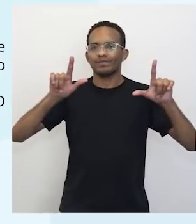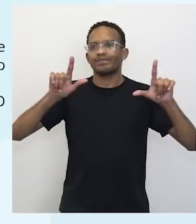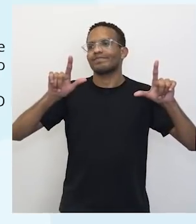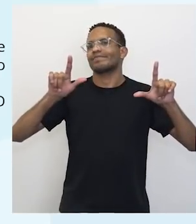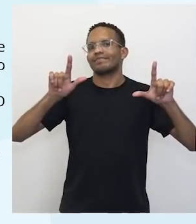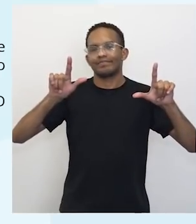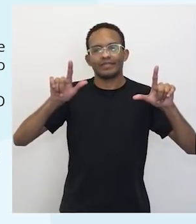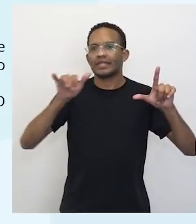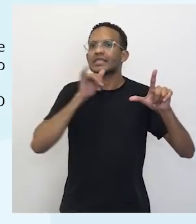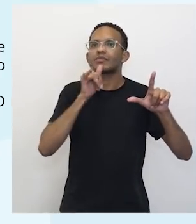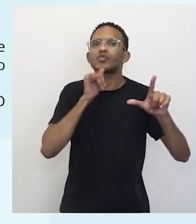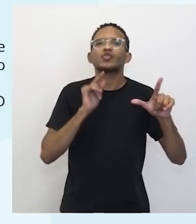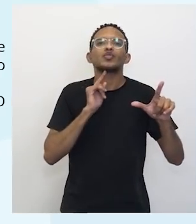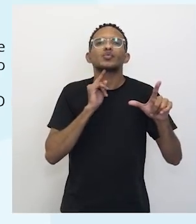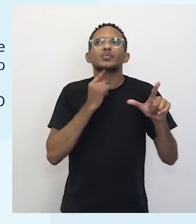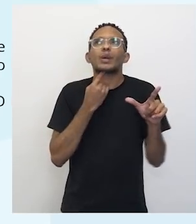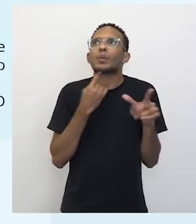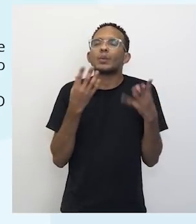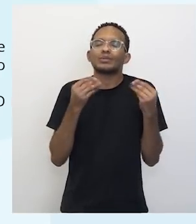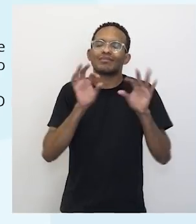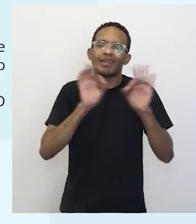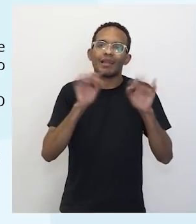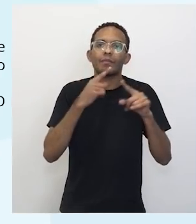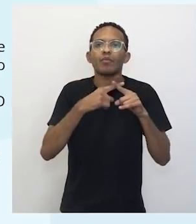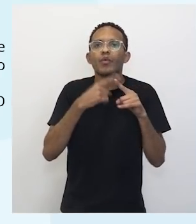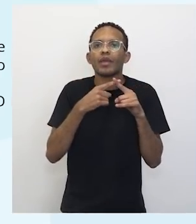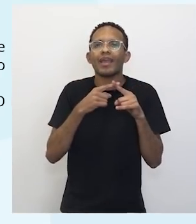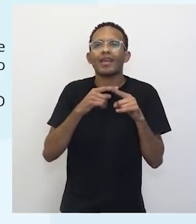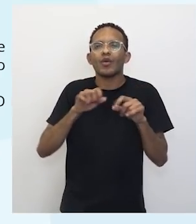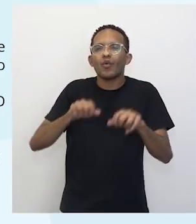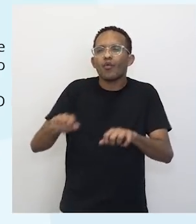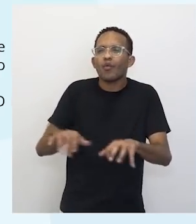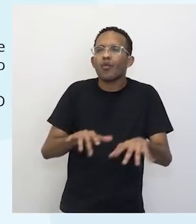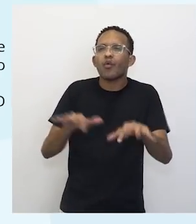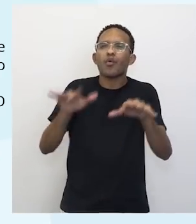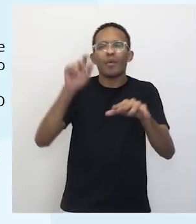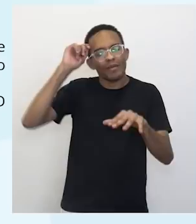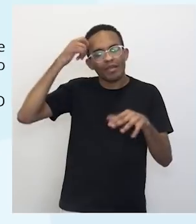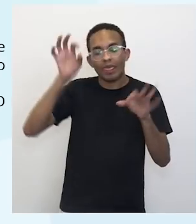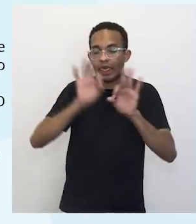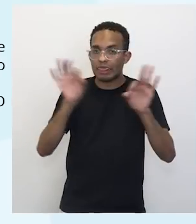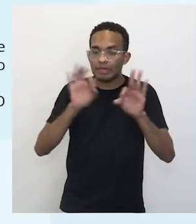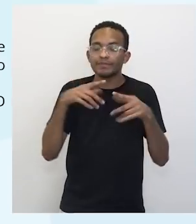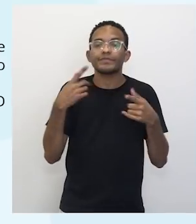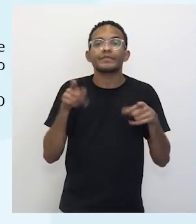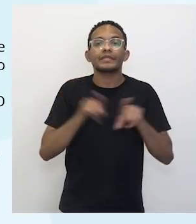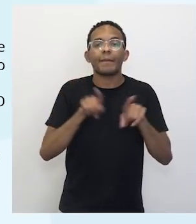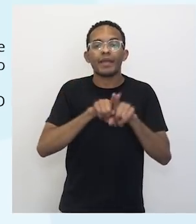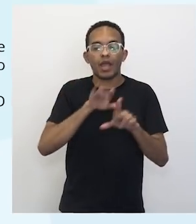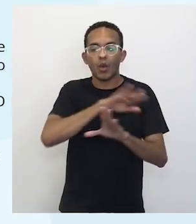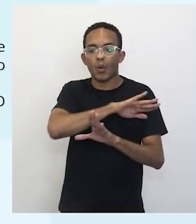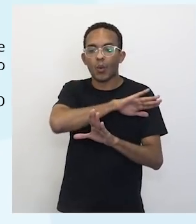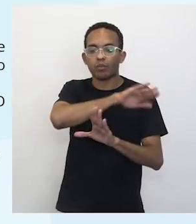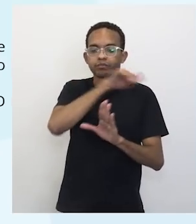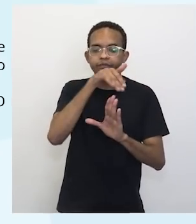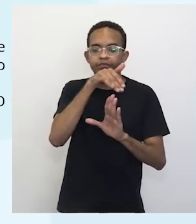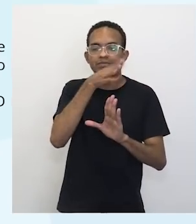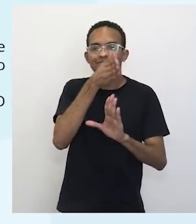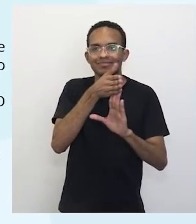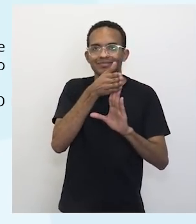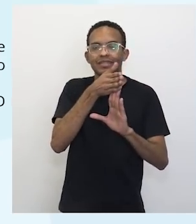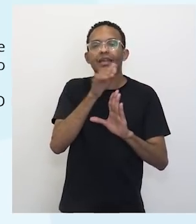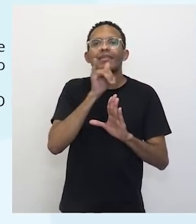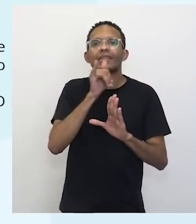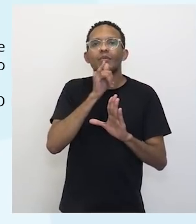não vai poluir o ambiente tanto, porque não tem fuligem. E a incompleta? A incompleta, ela